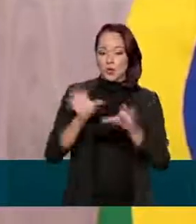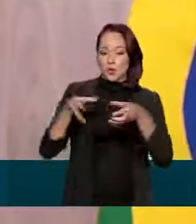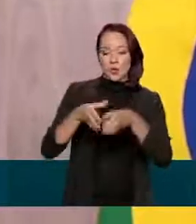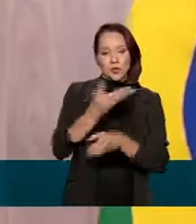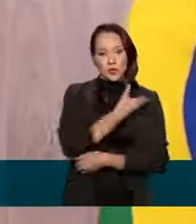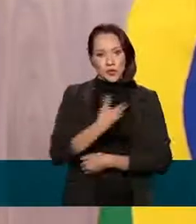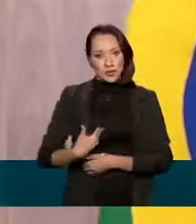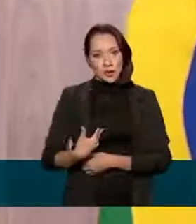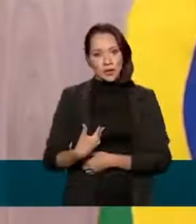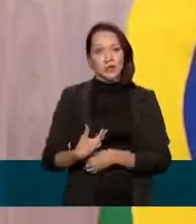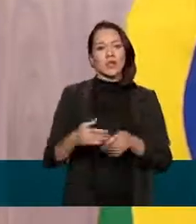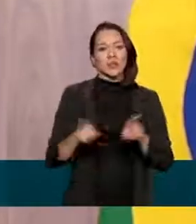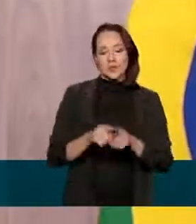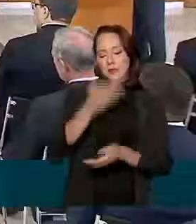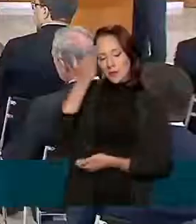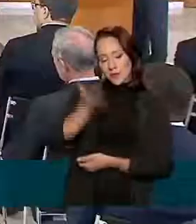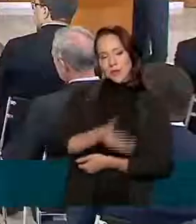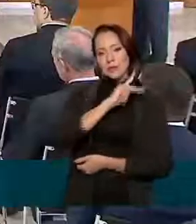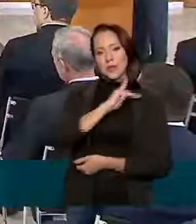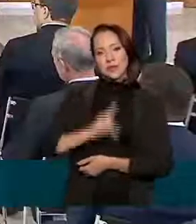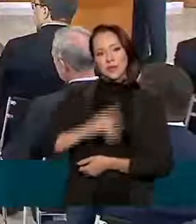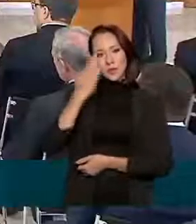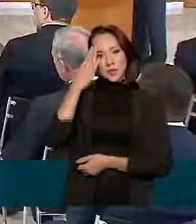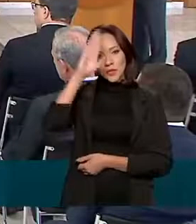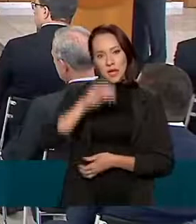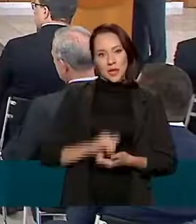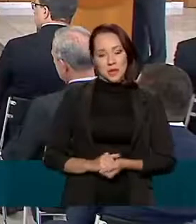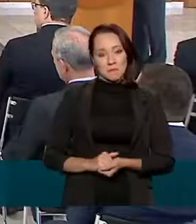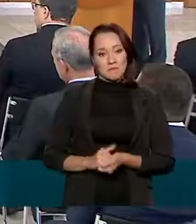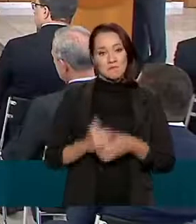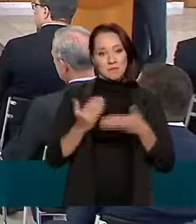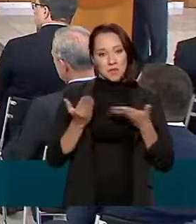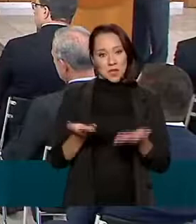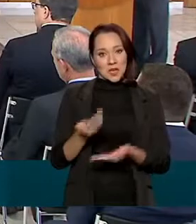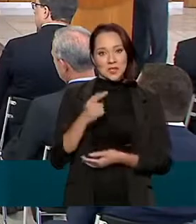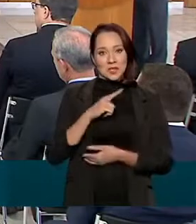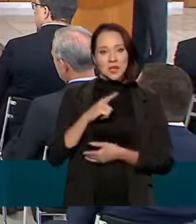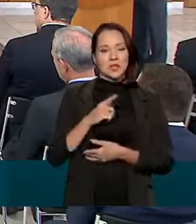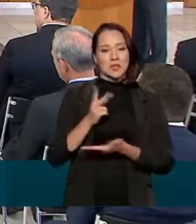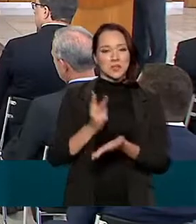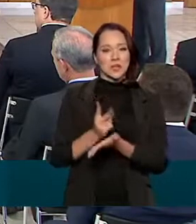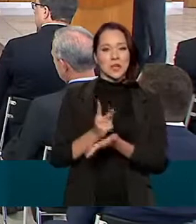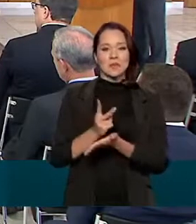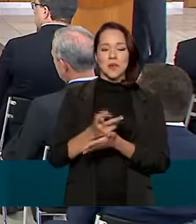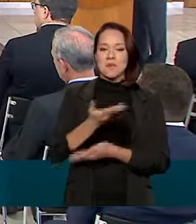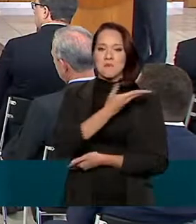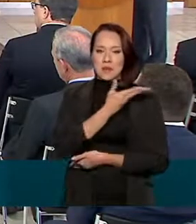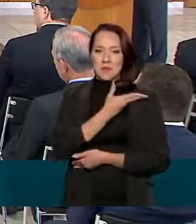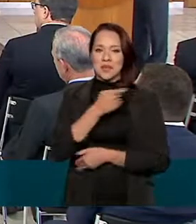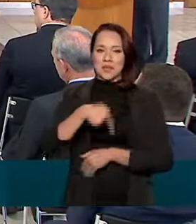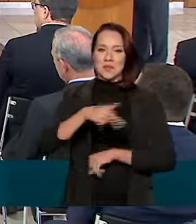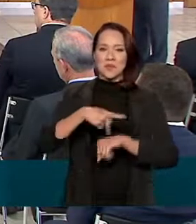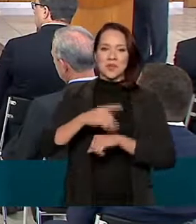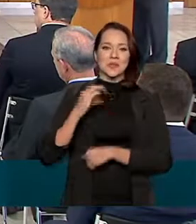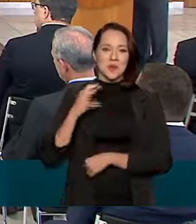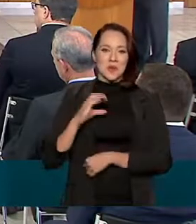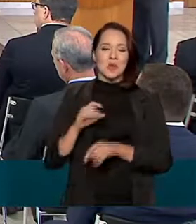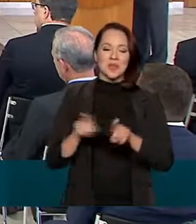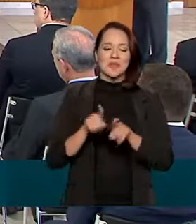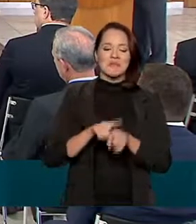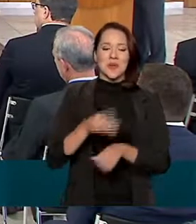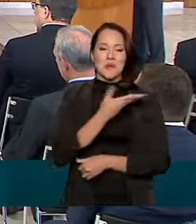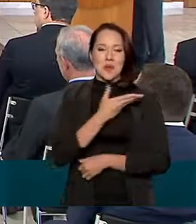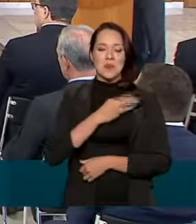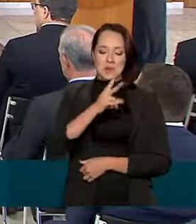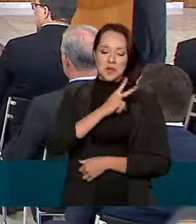governo e por supostos também apresentam relacionaram aqui em Conselheiro não se lamente o no amigo e Colômbia segundo amigo